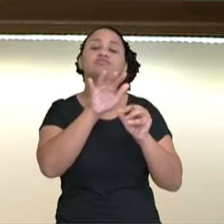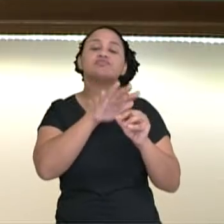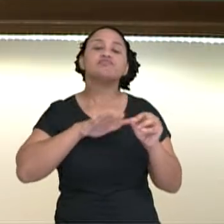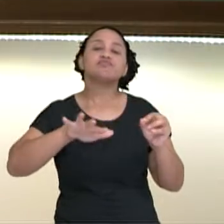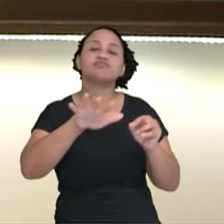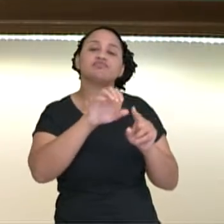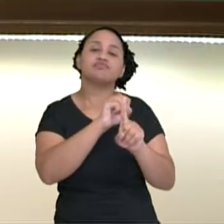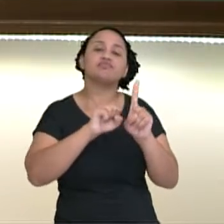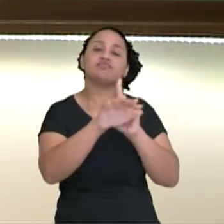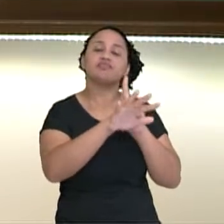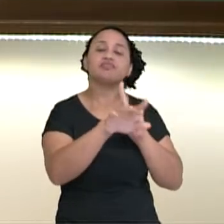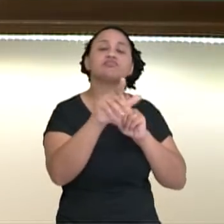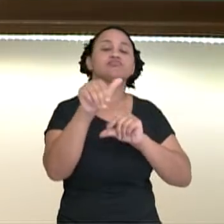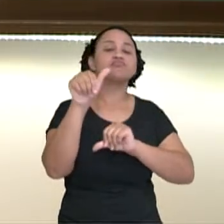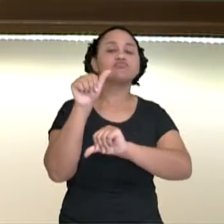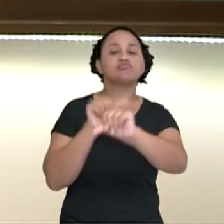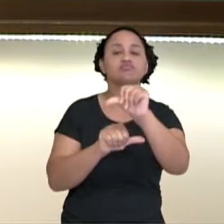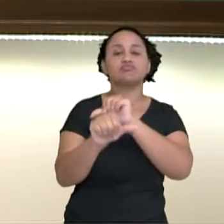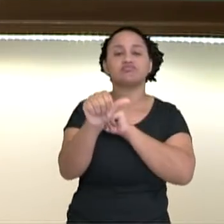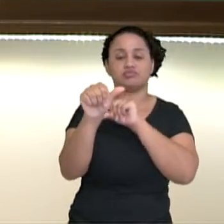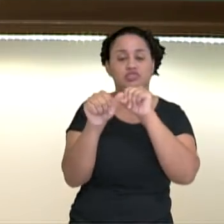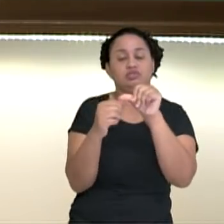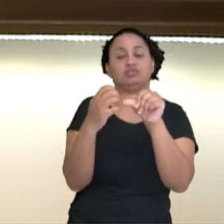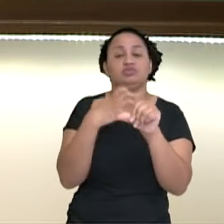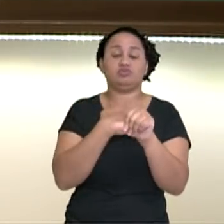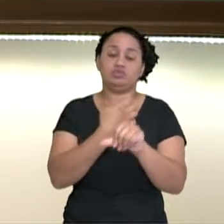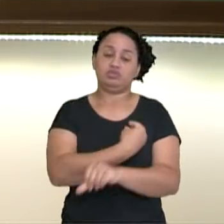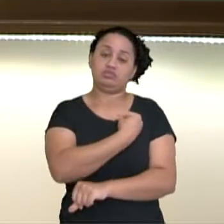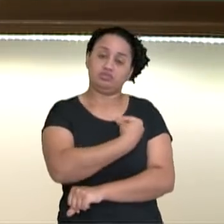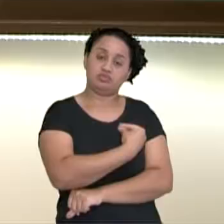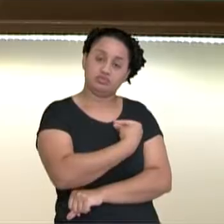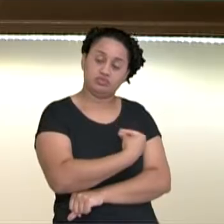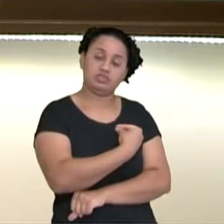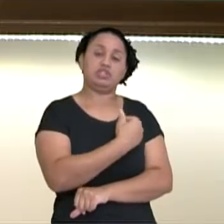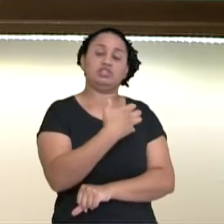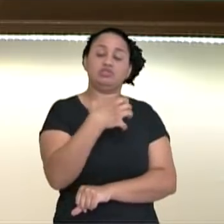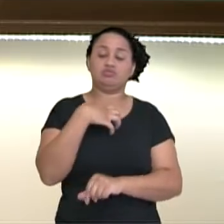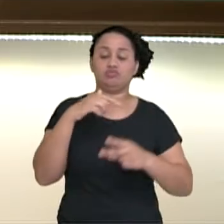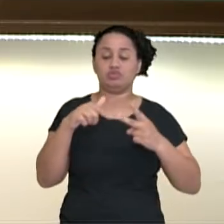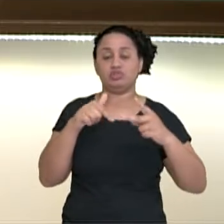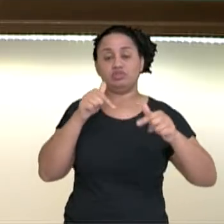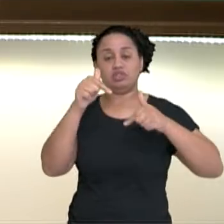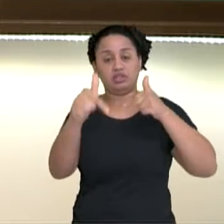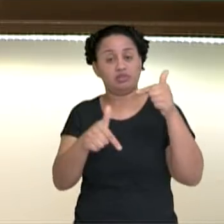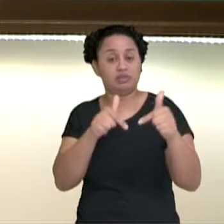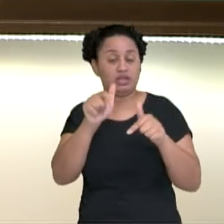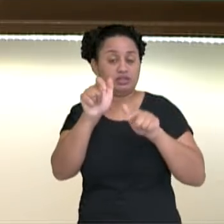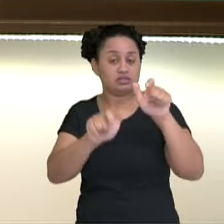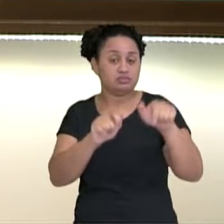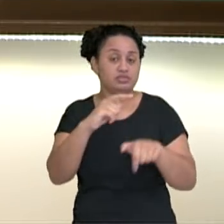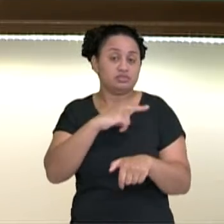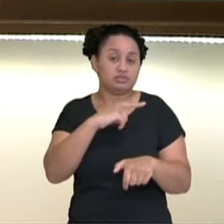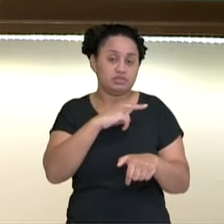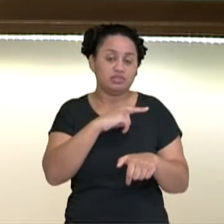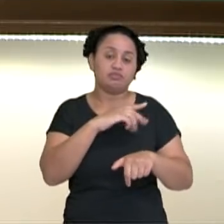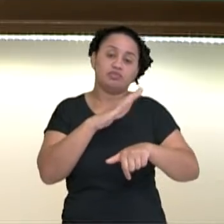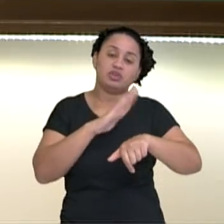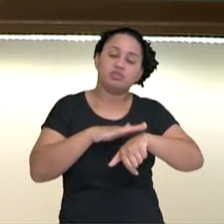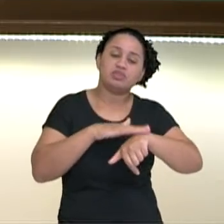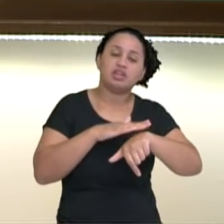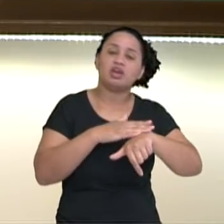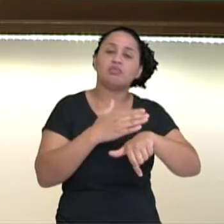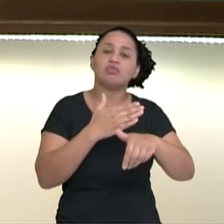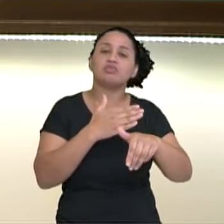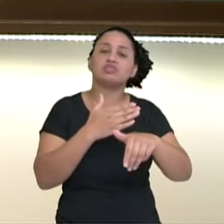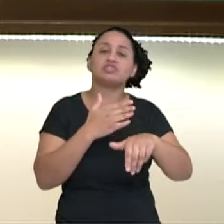sociedade profundas alterações na maneira de viver, na maneira de trabalhar que as pessoas vão ter. O tempo vai começar